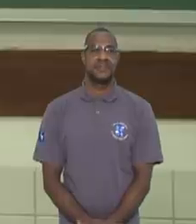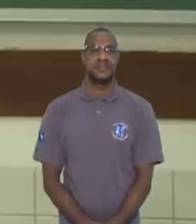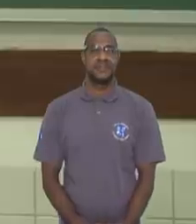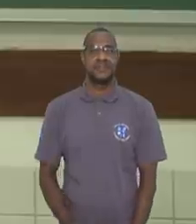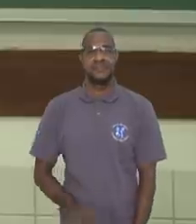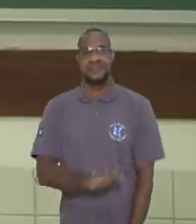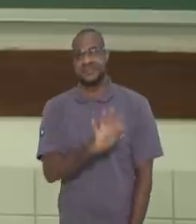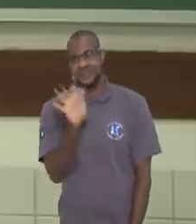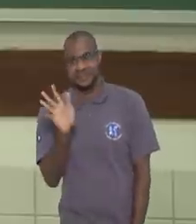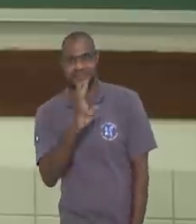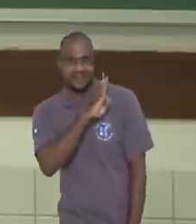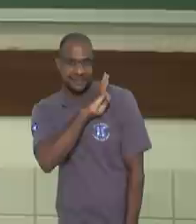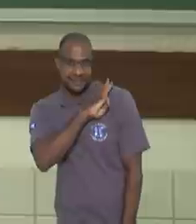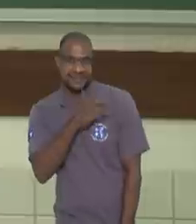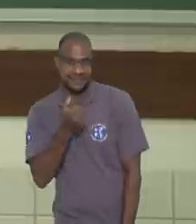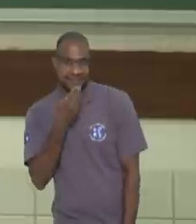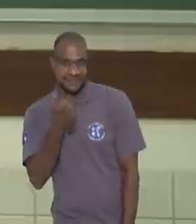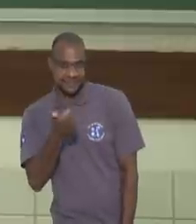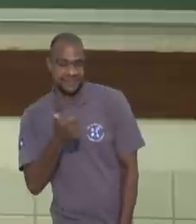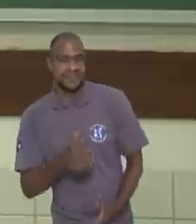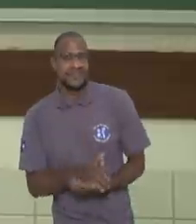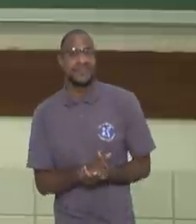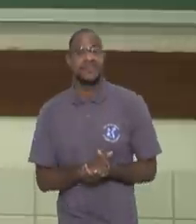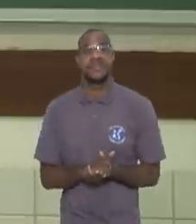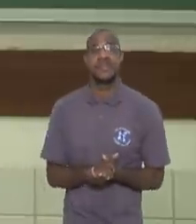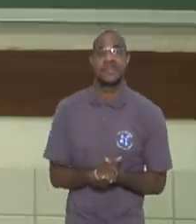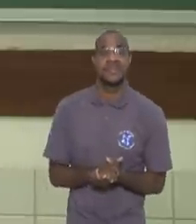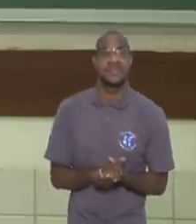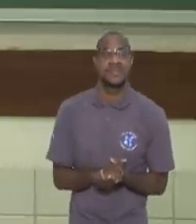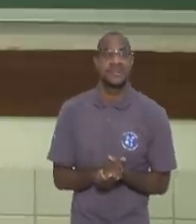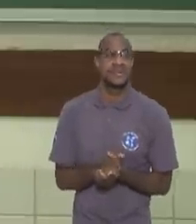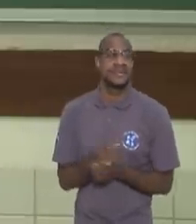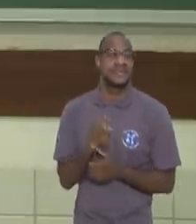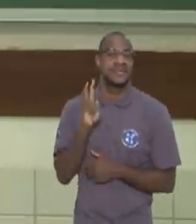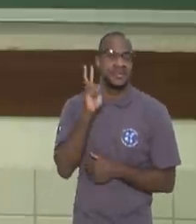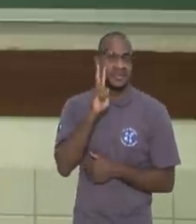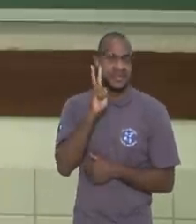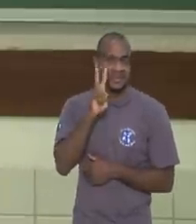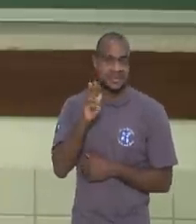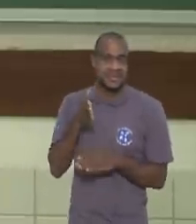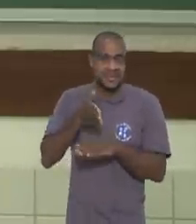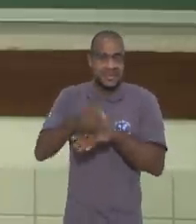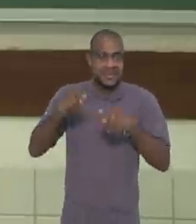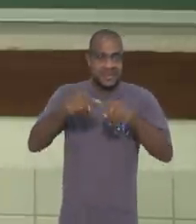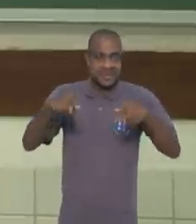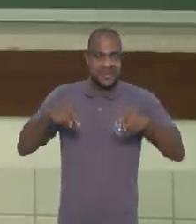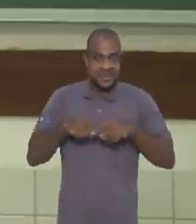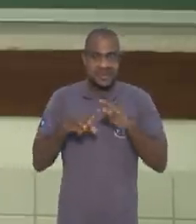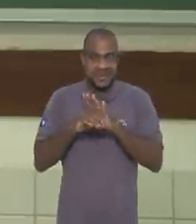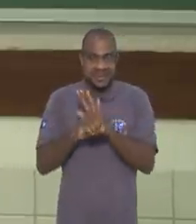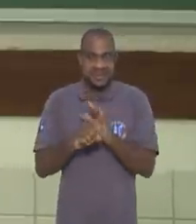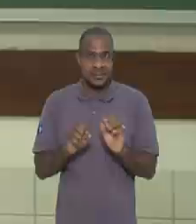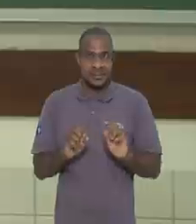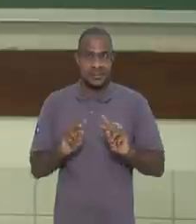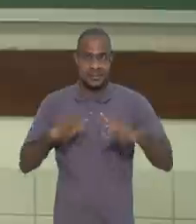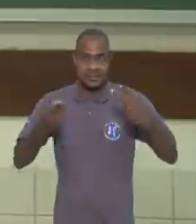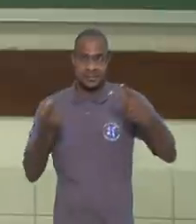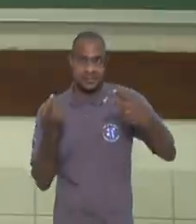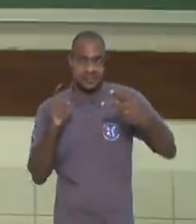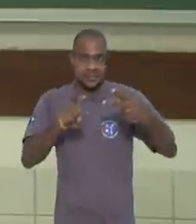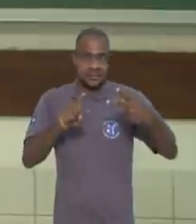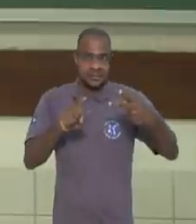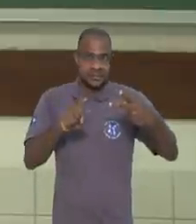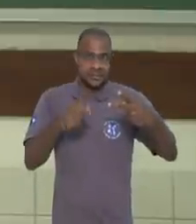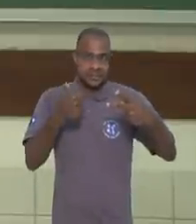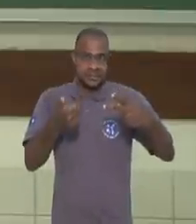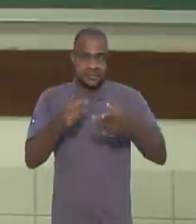E aí, terceira série, tudo bem com vocês? Gente, vocês já lembraram de entrar lá no Classroom, dar ok na presença de vocês? Ah,